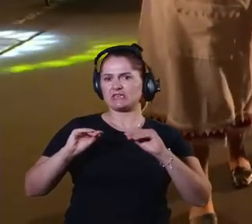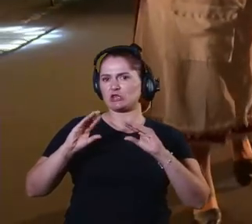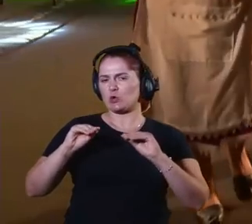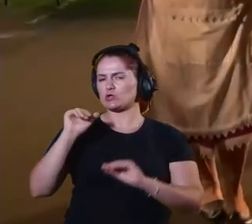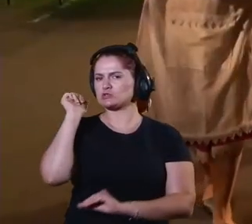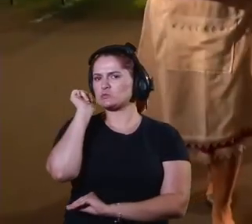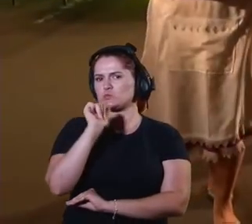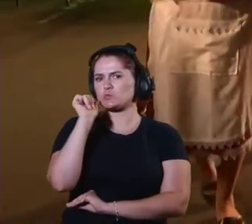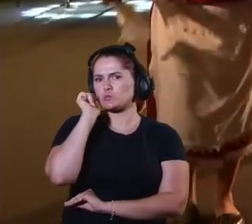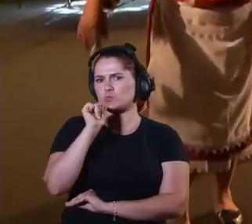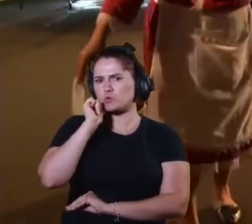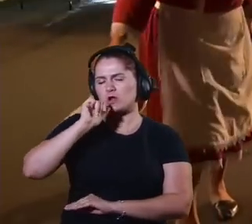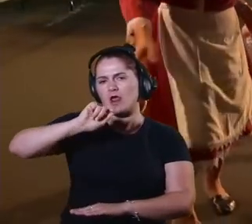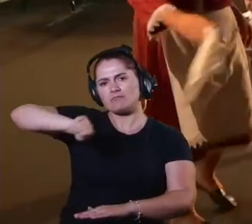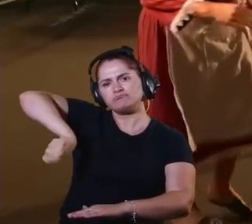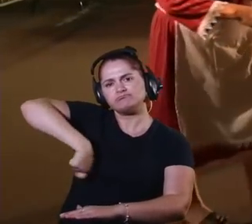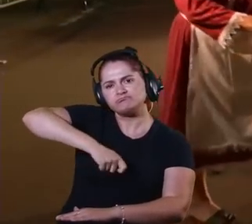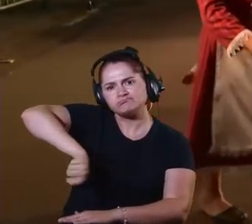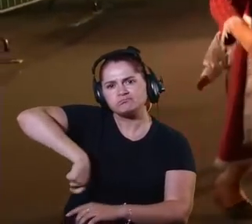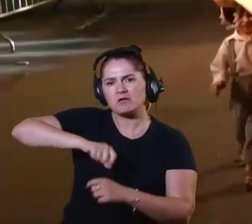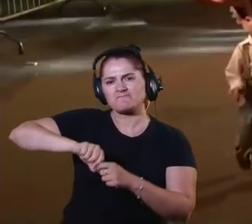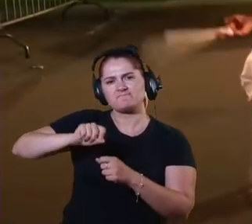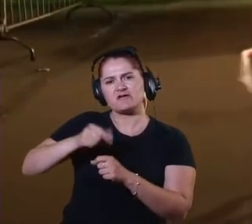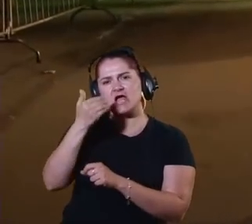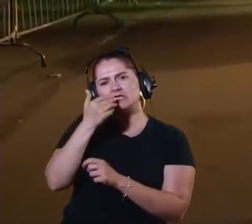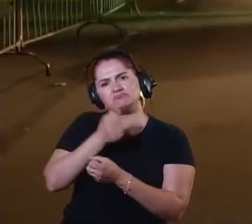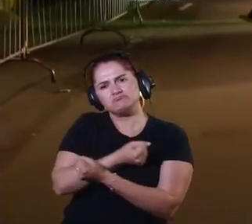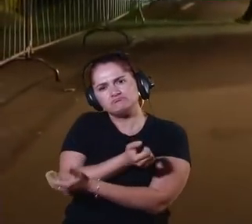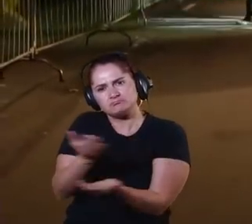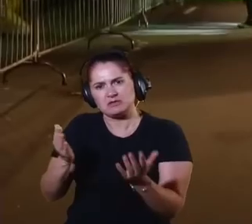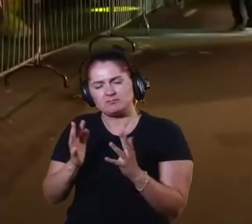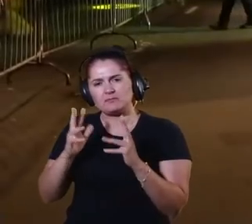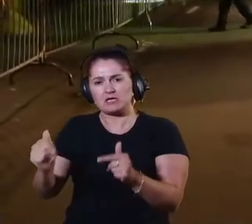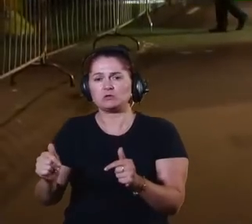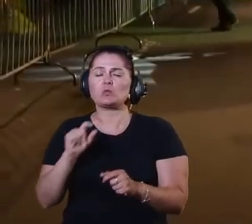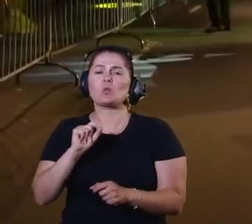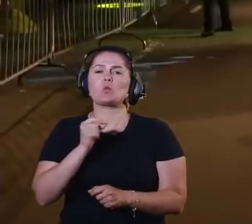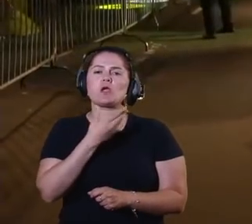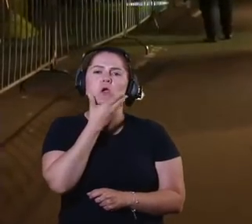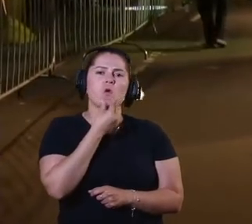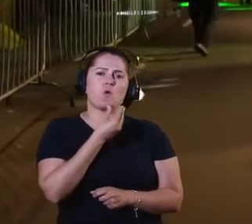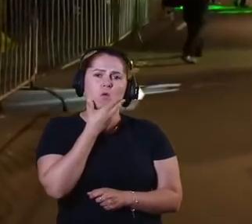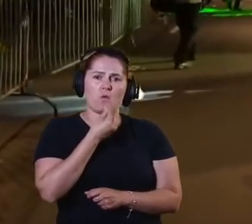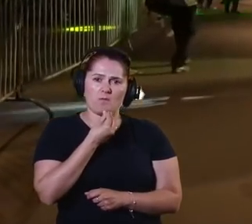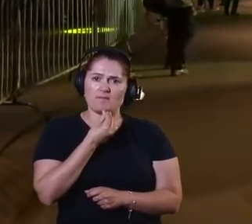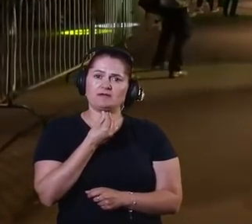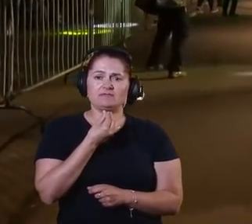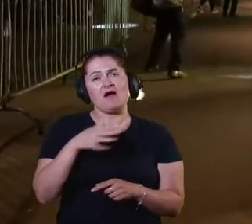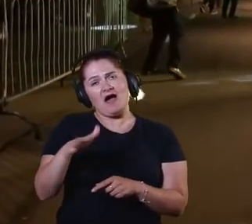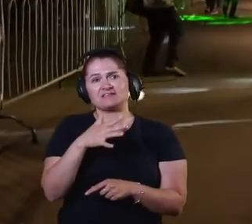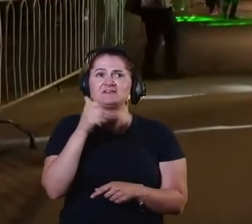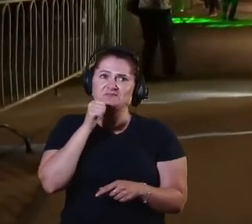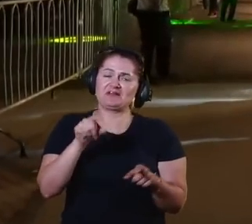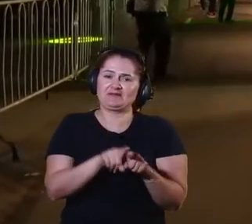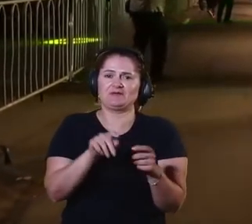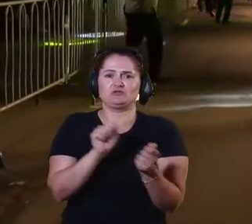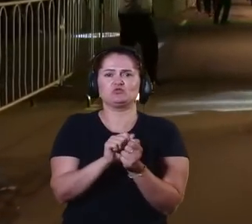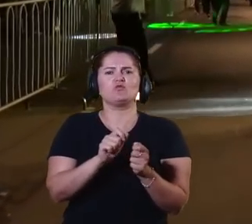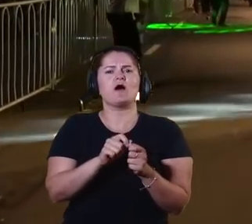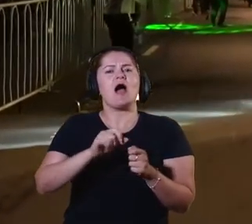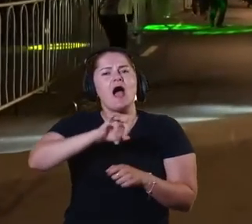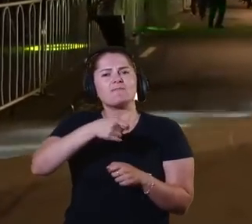cozinha preparavam o alimento para todos na noite, os homens e às vezes mulheres entravam também junto e ficavam